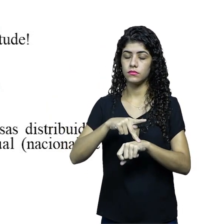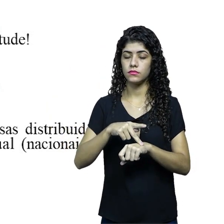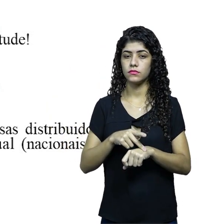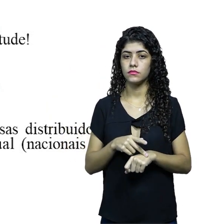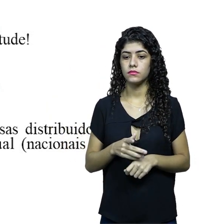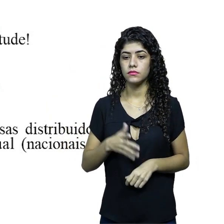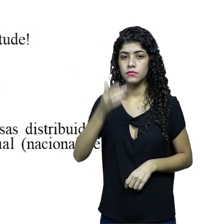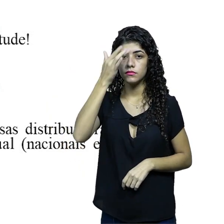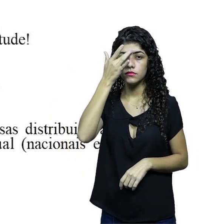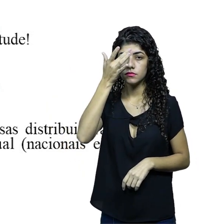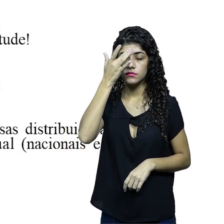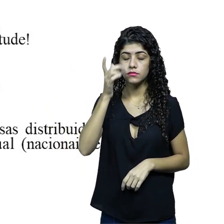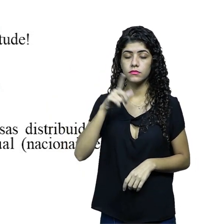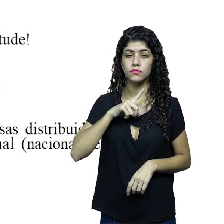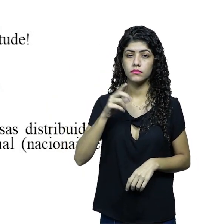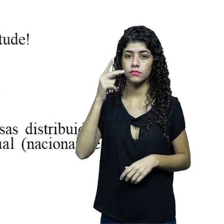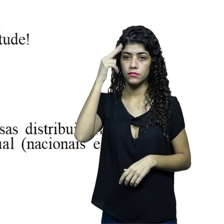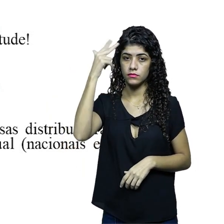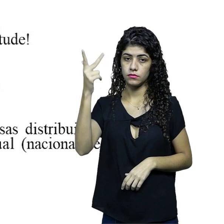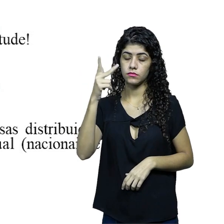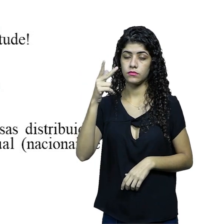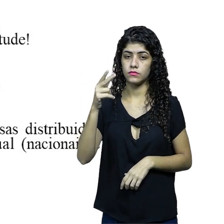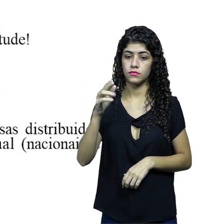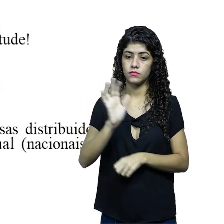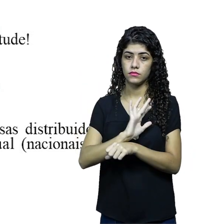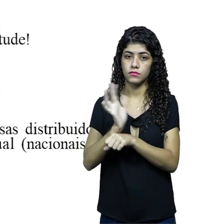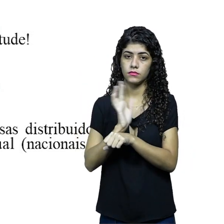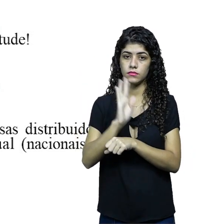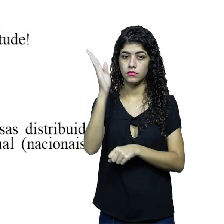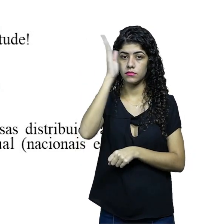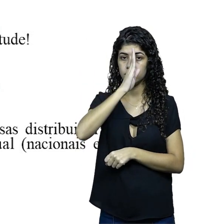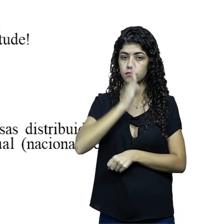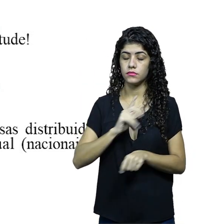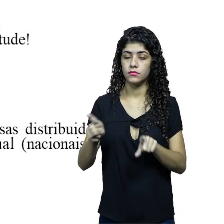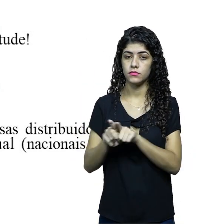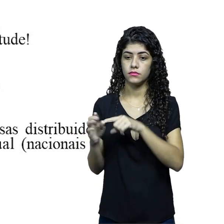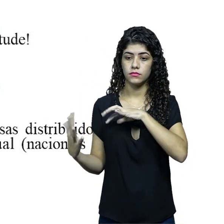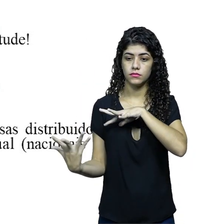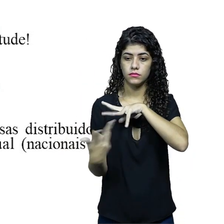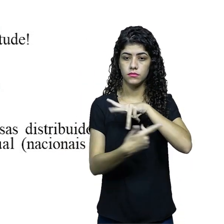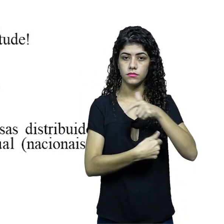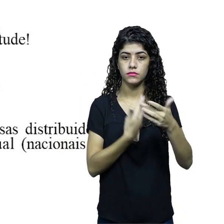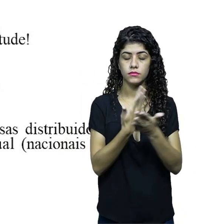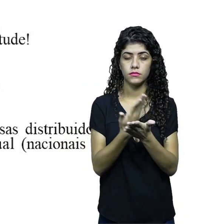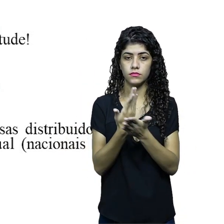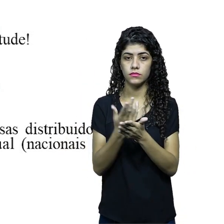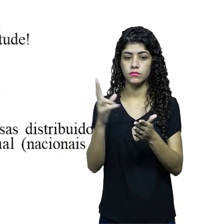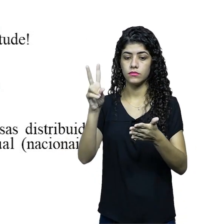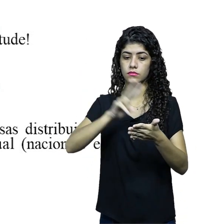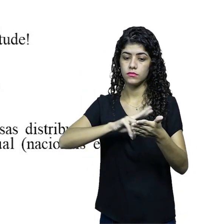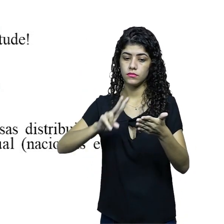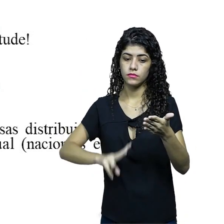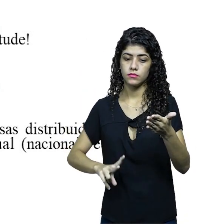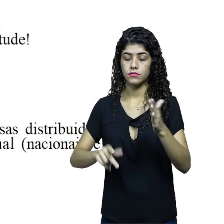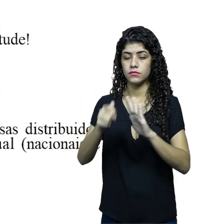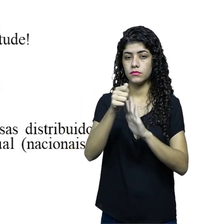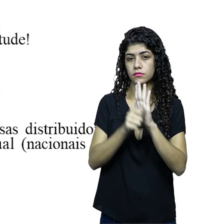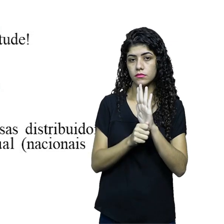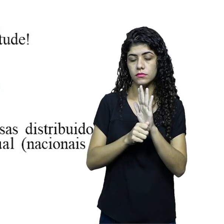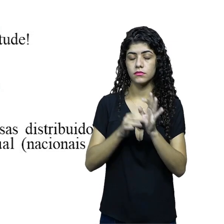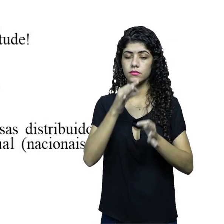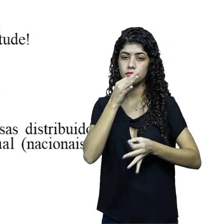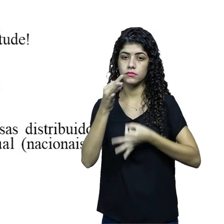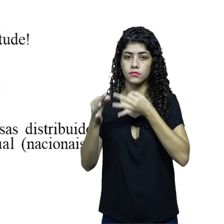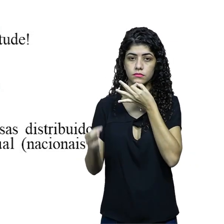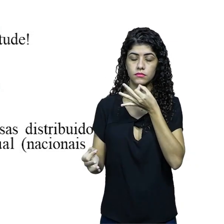estrangeiros. Esteja ciente da história do cinema brasileiro e mundial. Estude, leia artigos, críticas